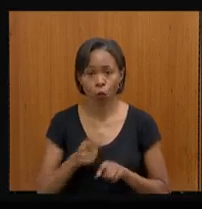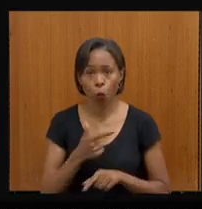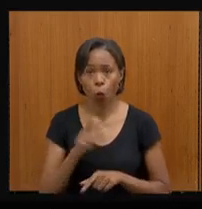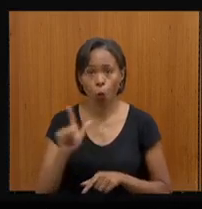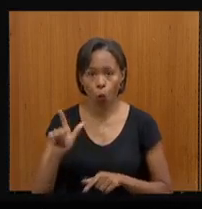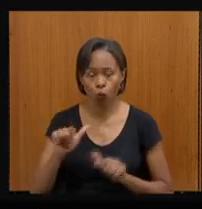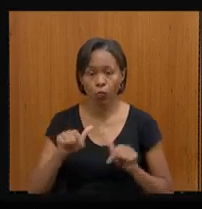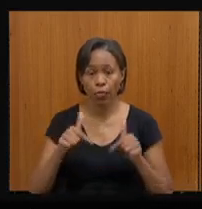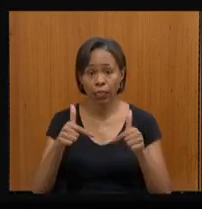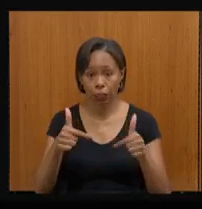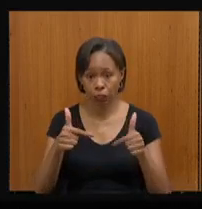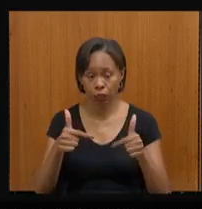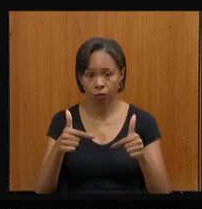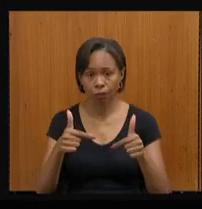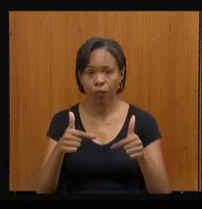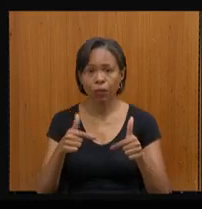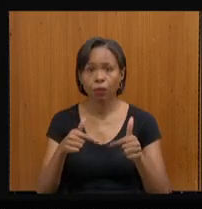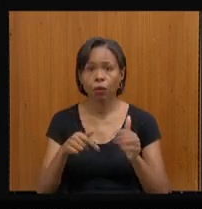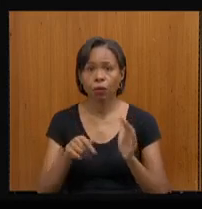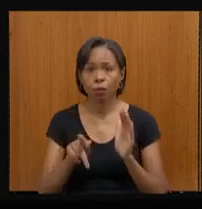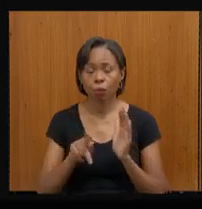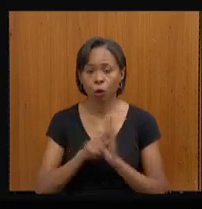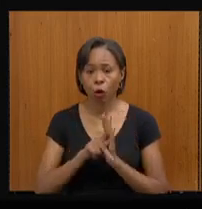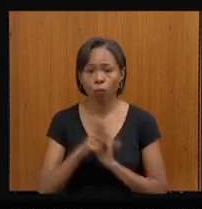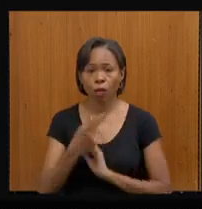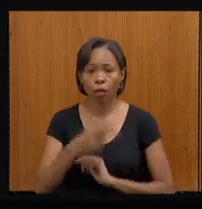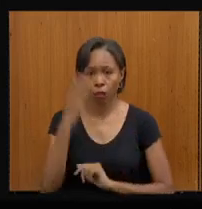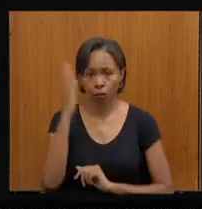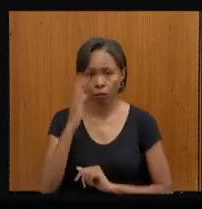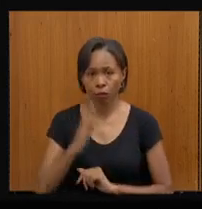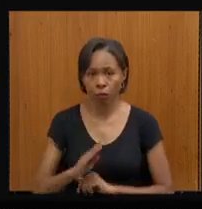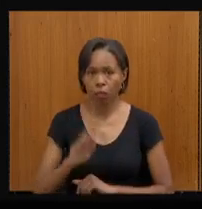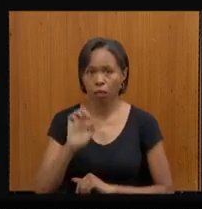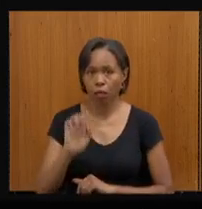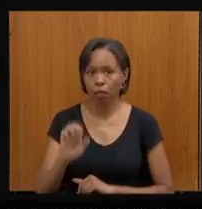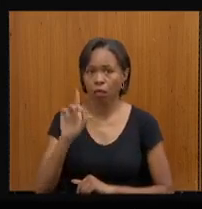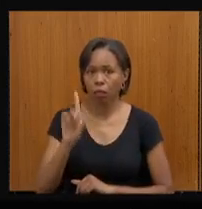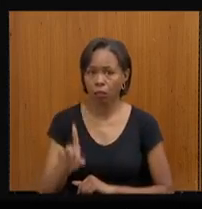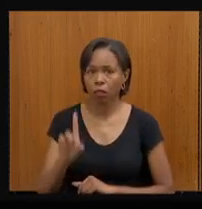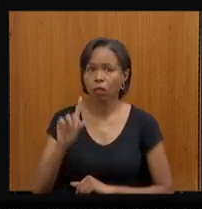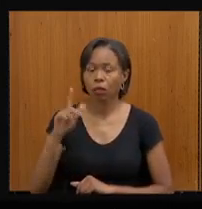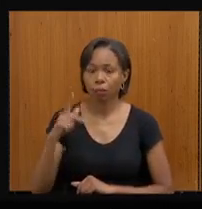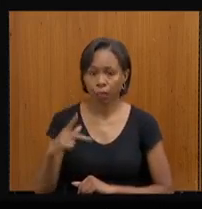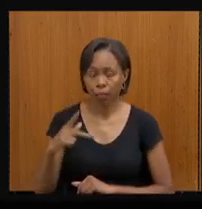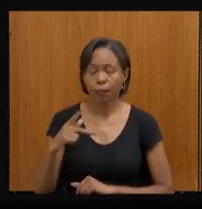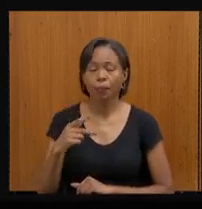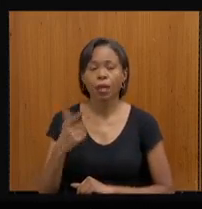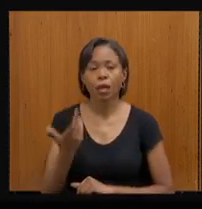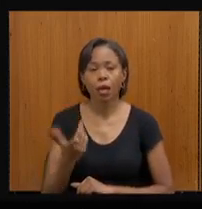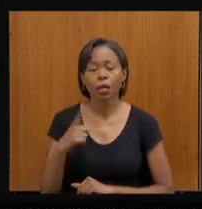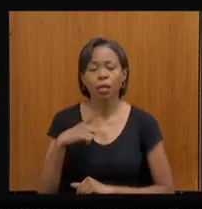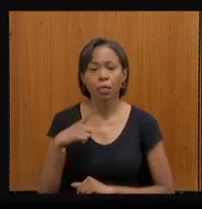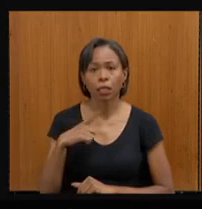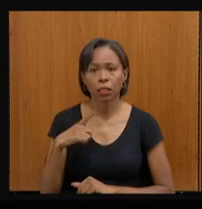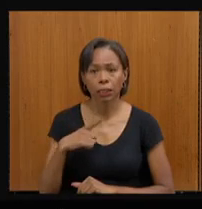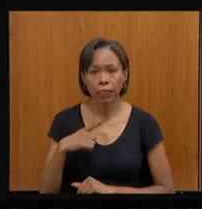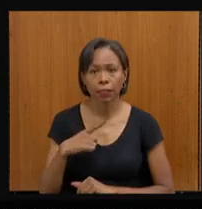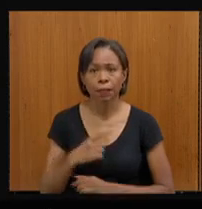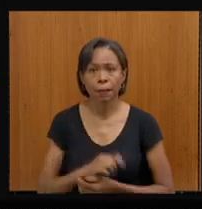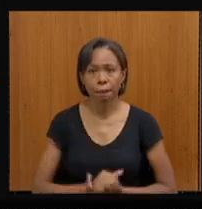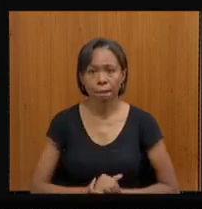EDP energias do Brasil aí de temos bobina térmica cagou completo do